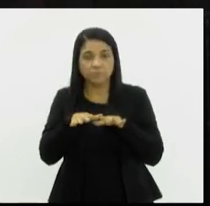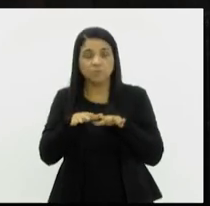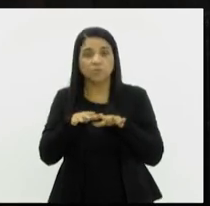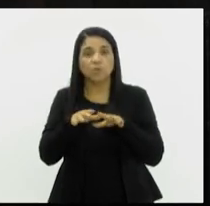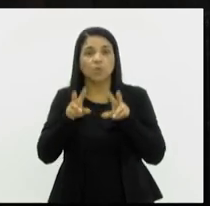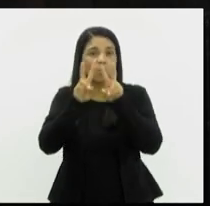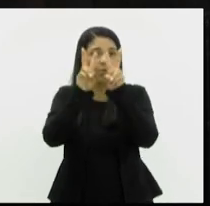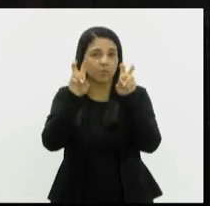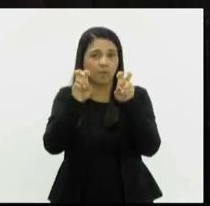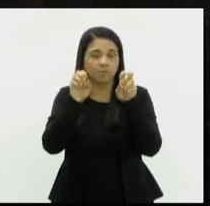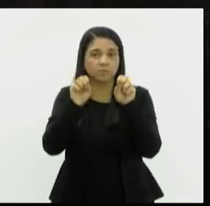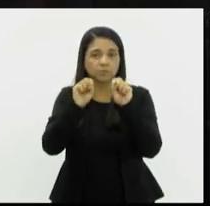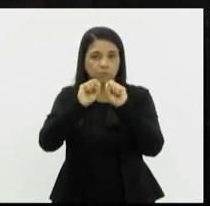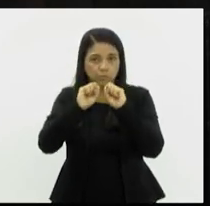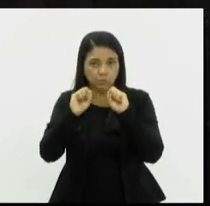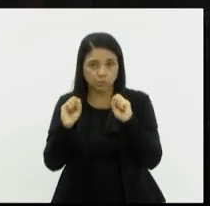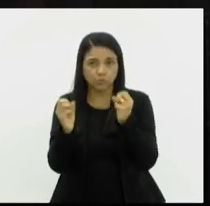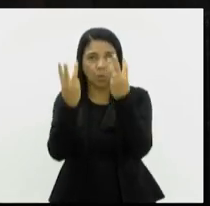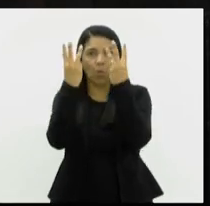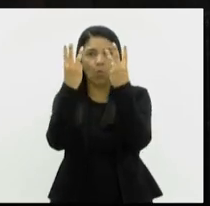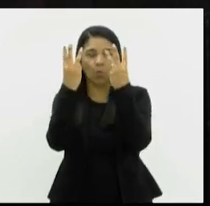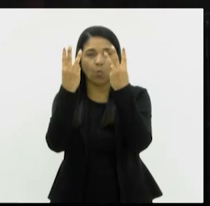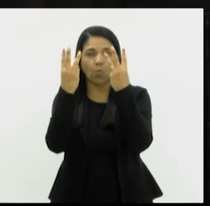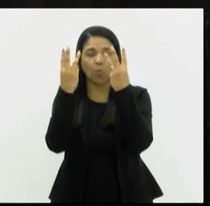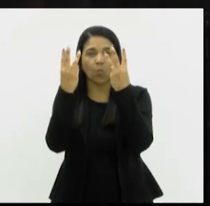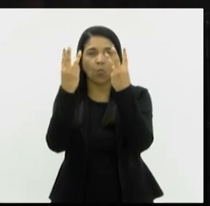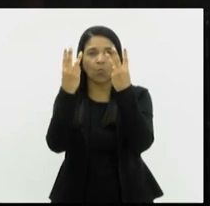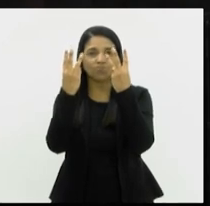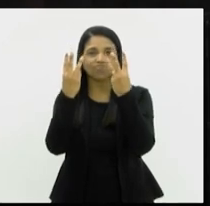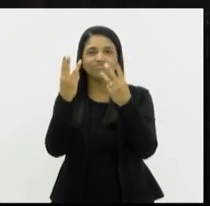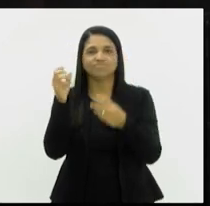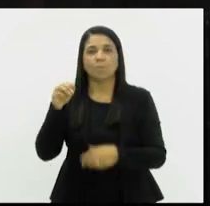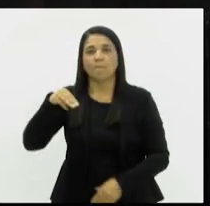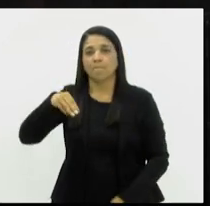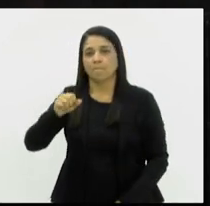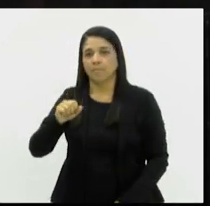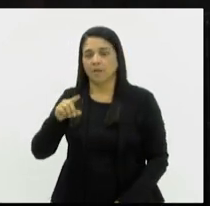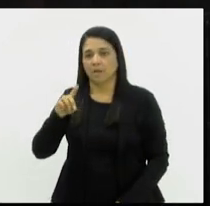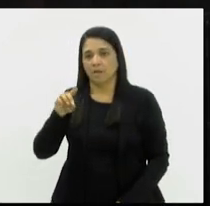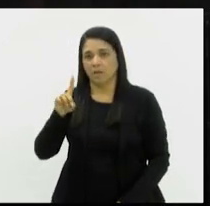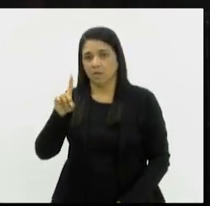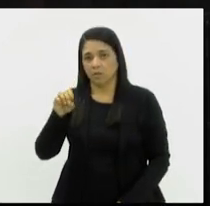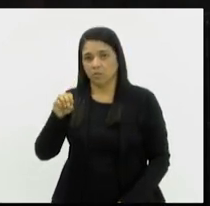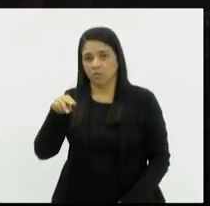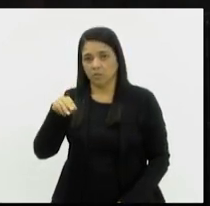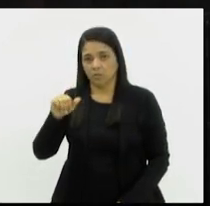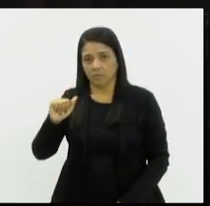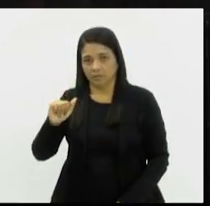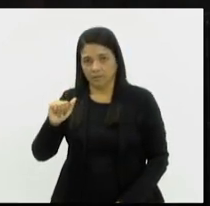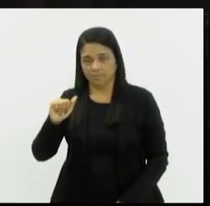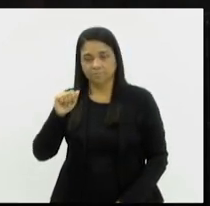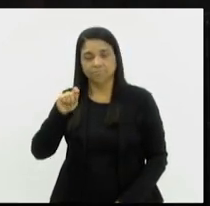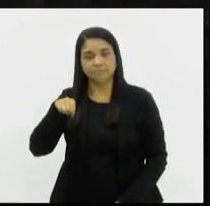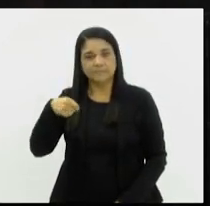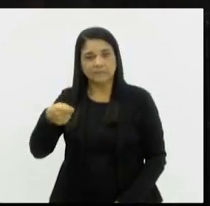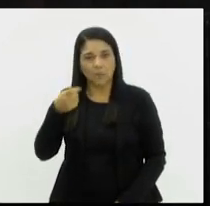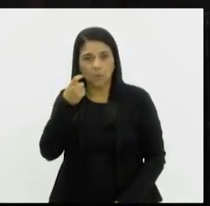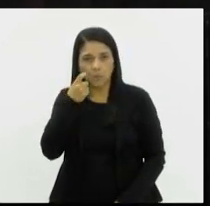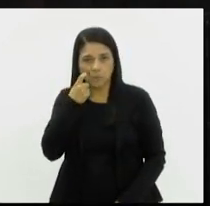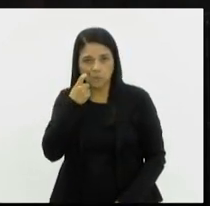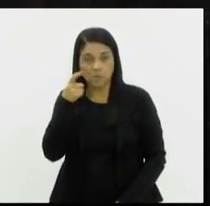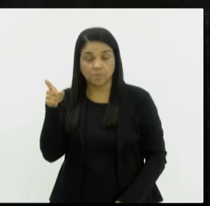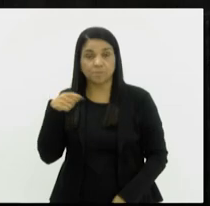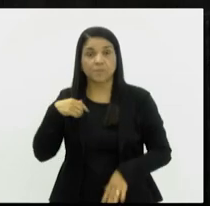show da artista internacional Madonna, feita na praia de